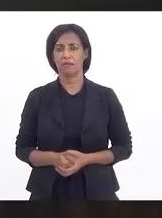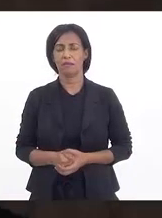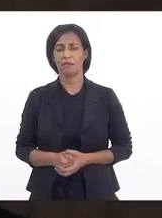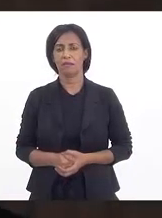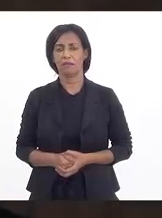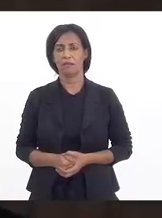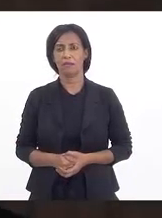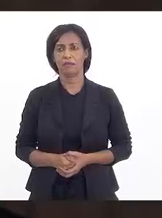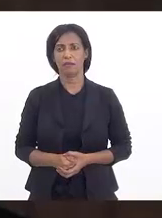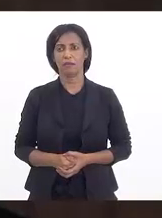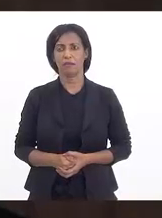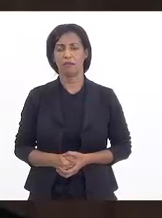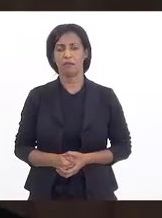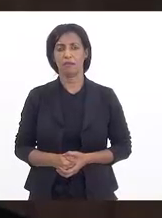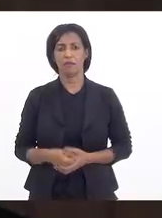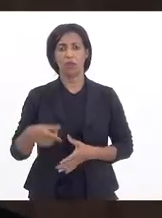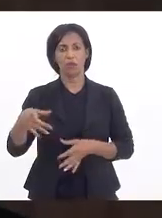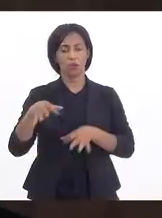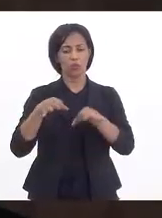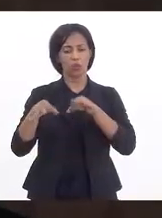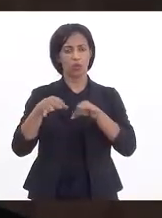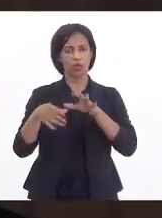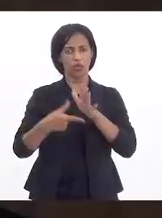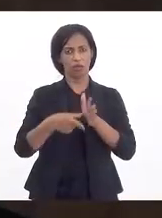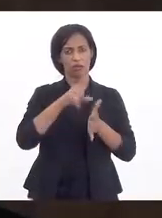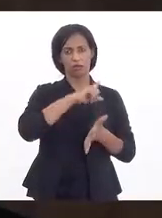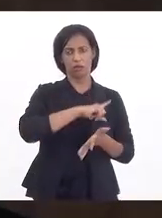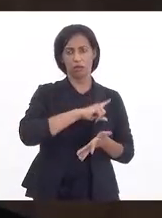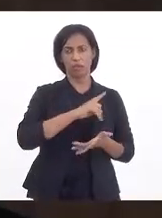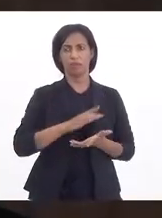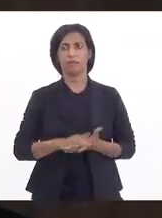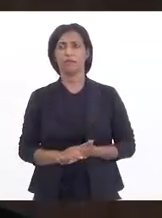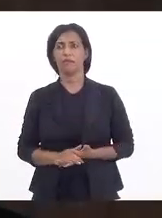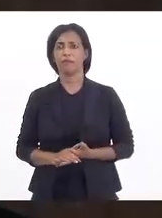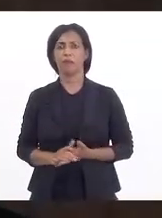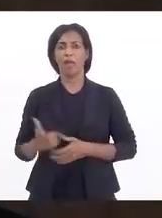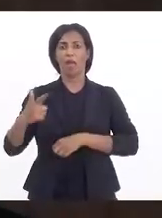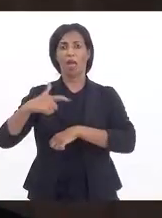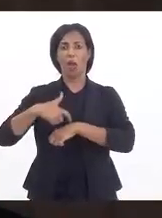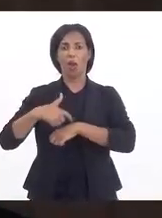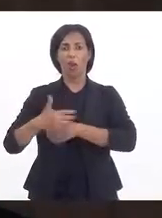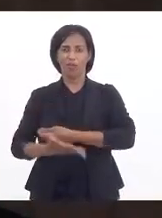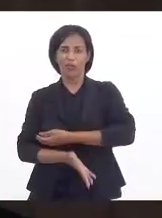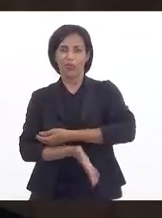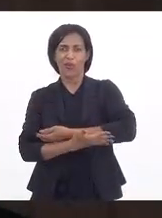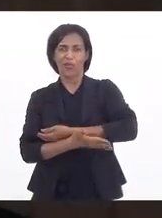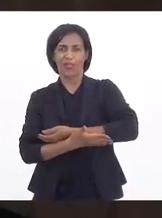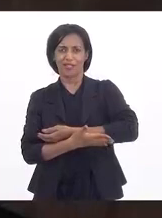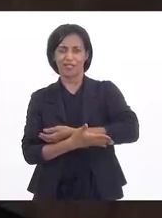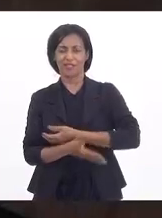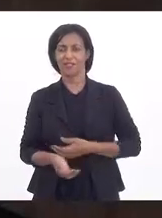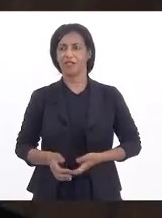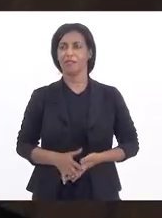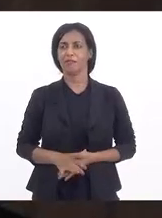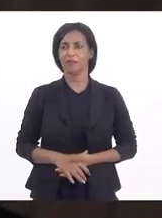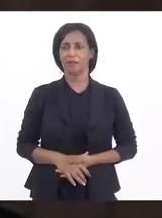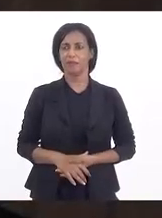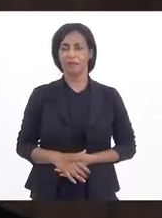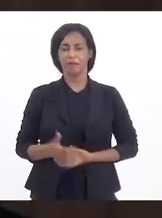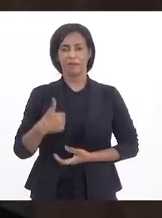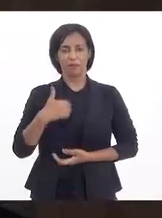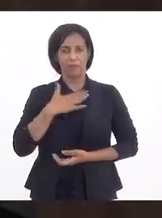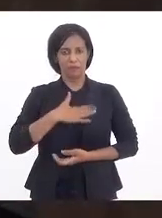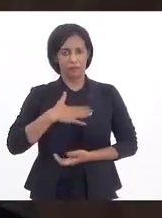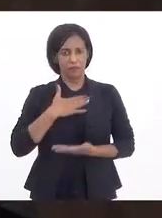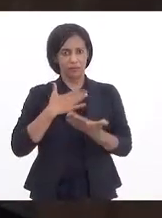presidente no projeto anterior hora do colinho no colinho eu gostaria de